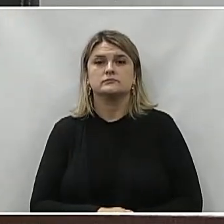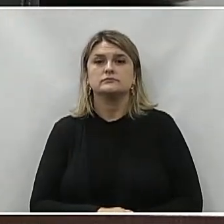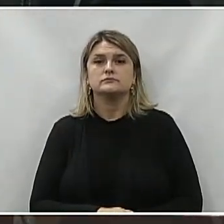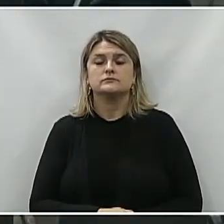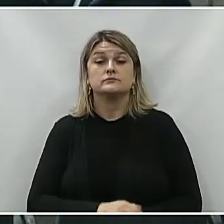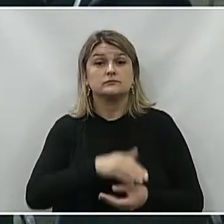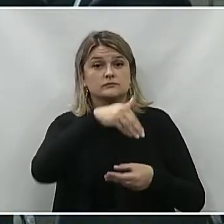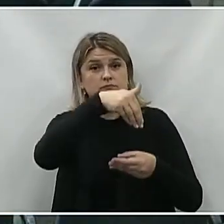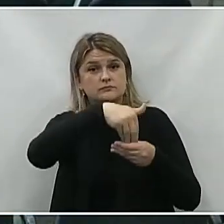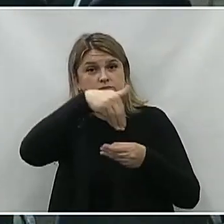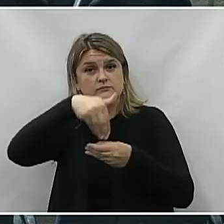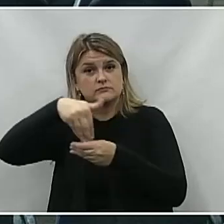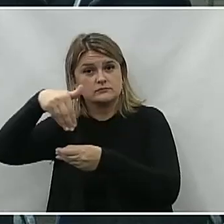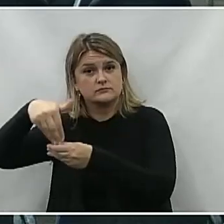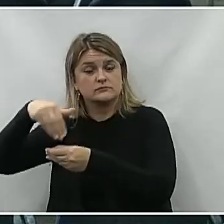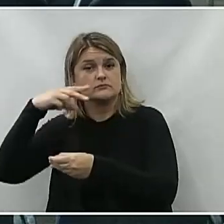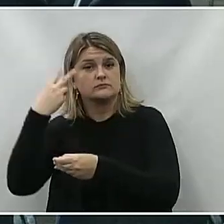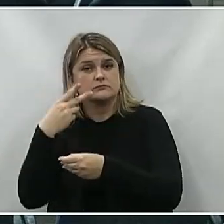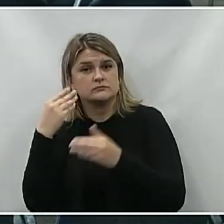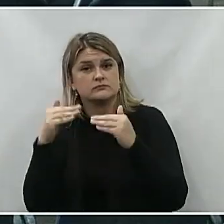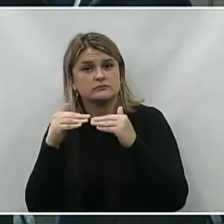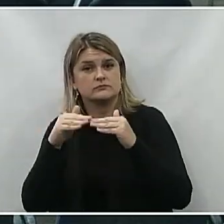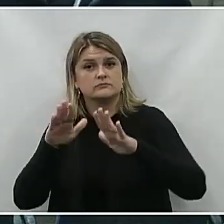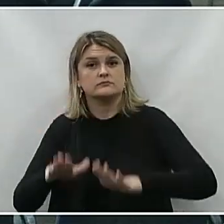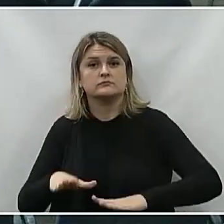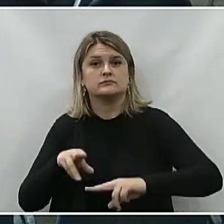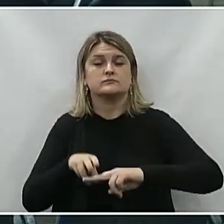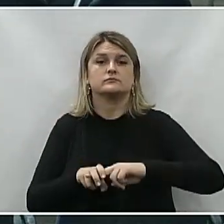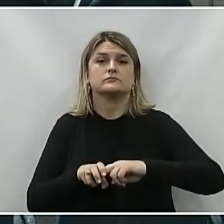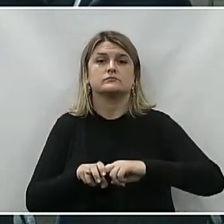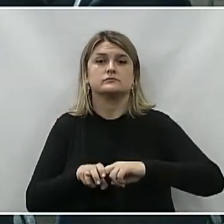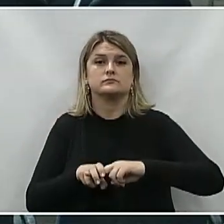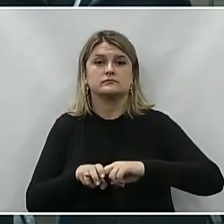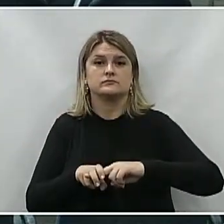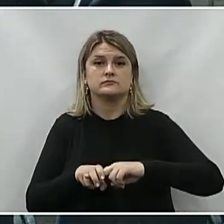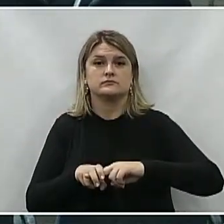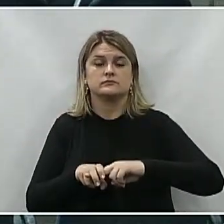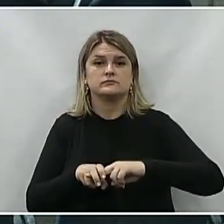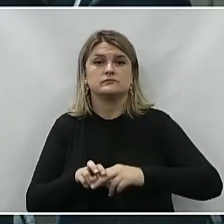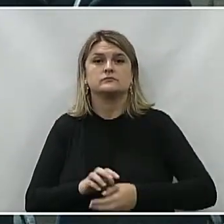Em votação Senhores vereadores Que aprovam Permaneçam Como estão